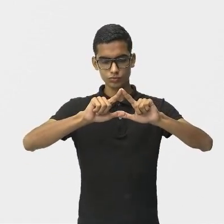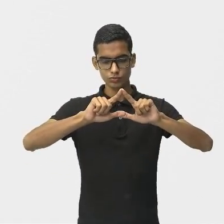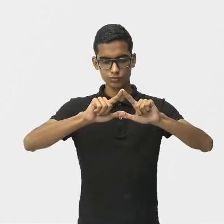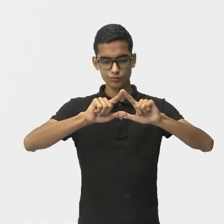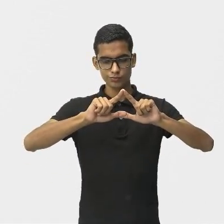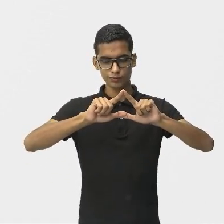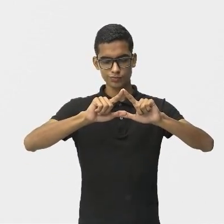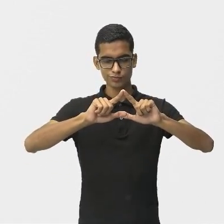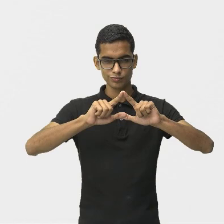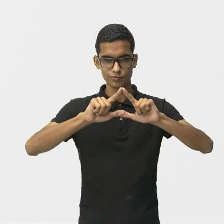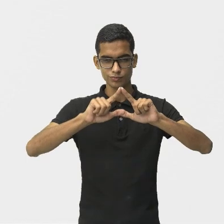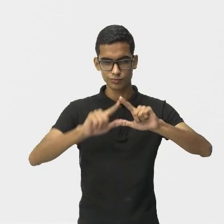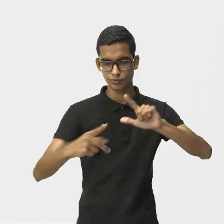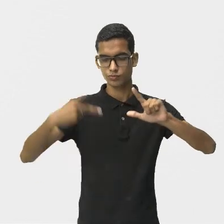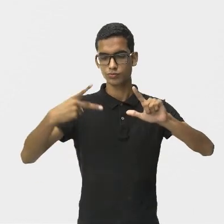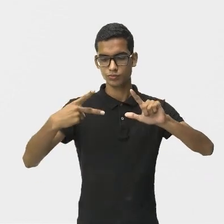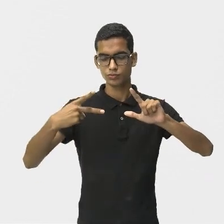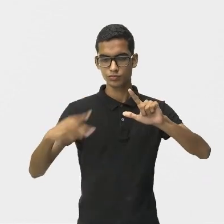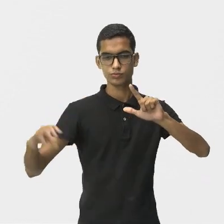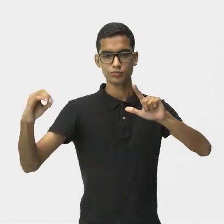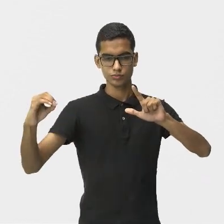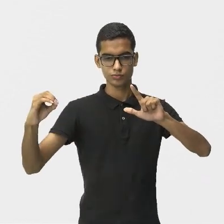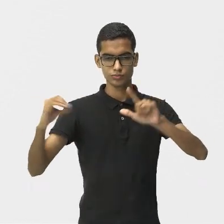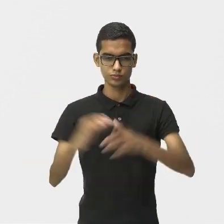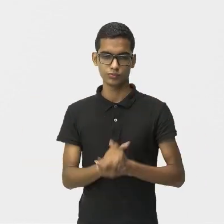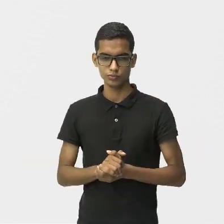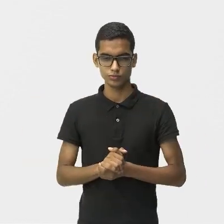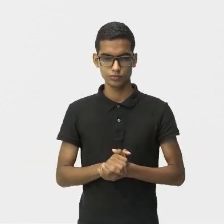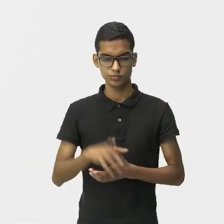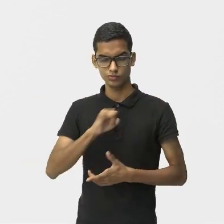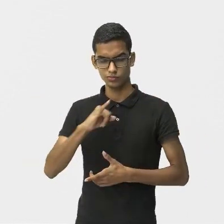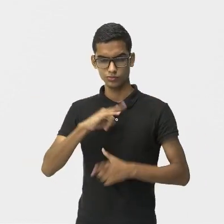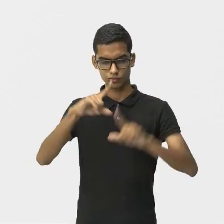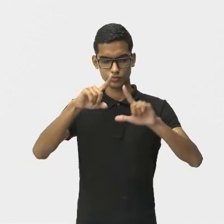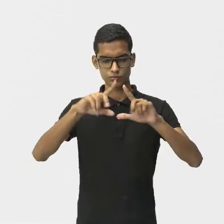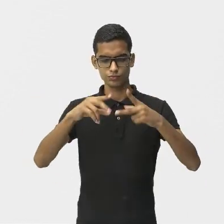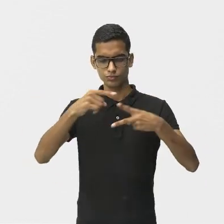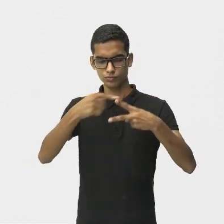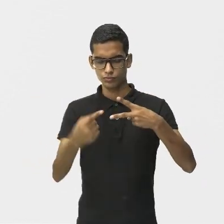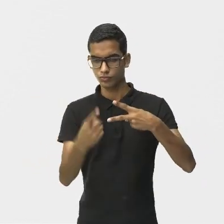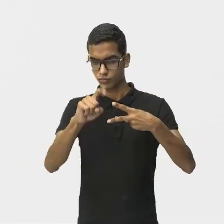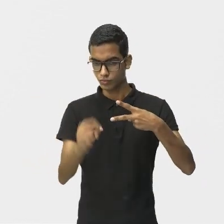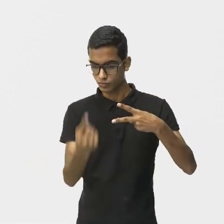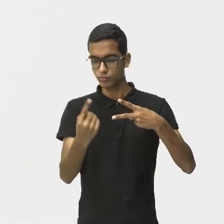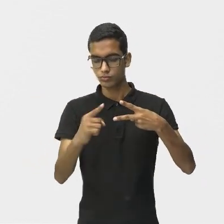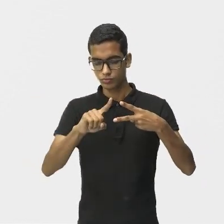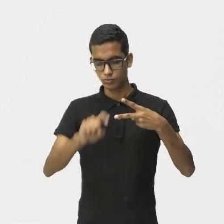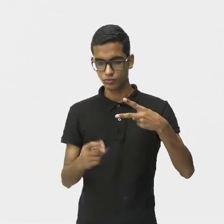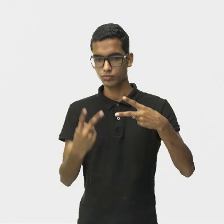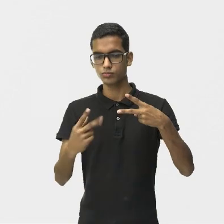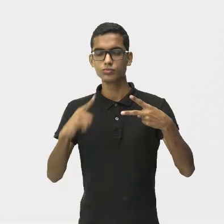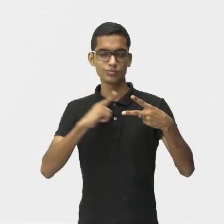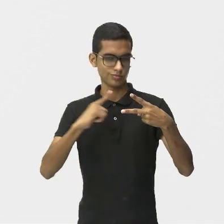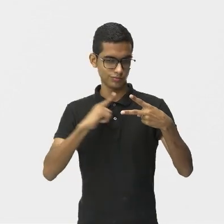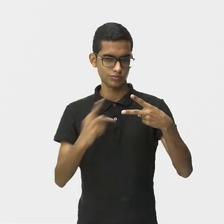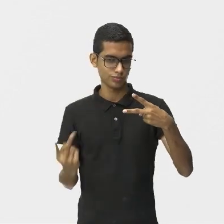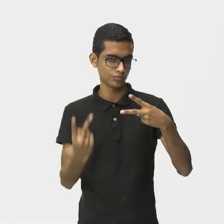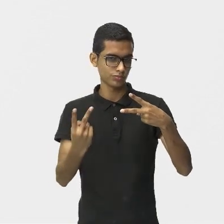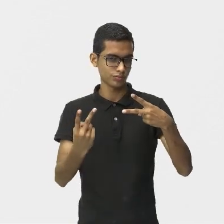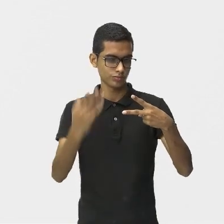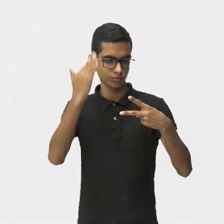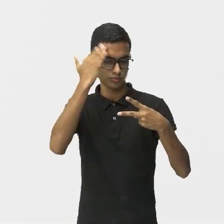Ele sendo maior do que zero, eu vou ter valor de x1 e valor para x2. Ok,